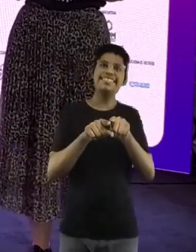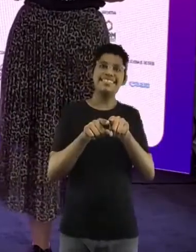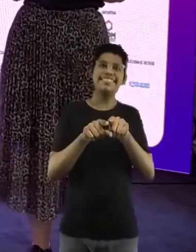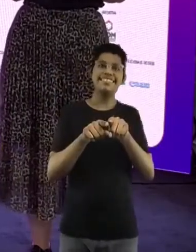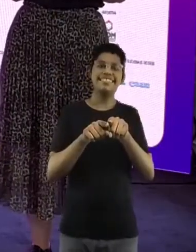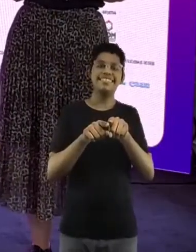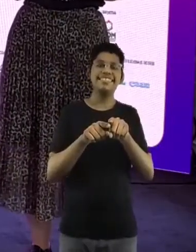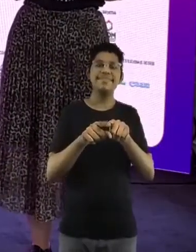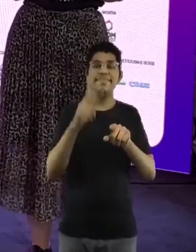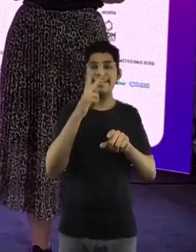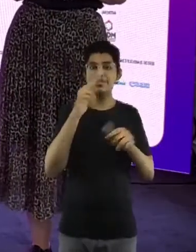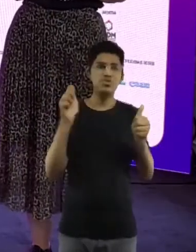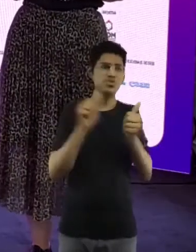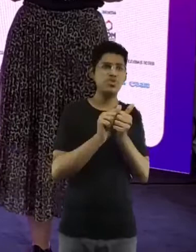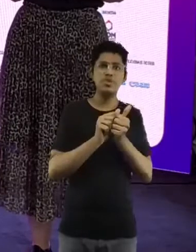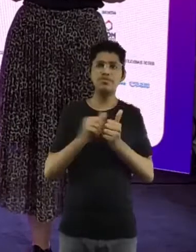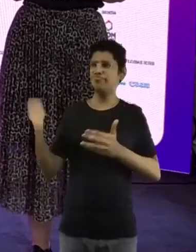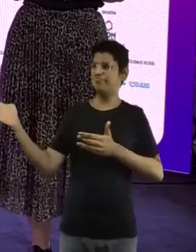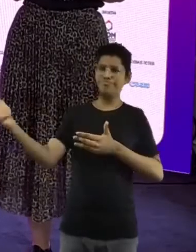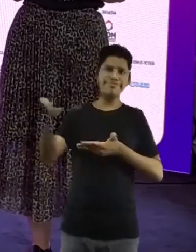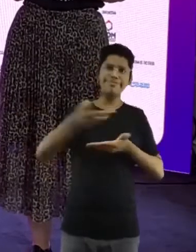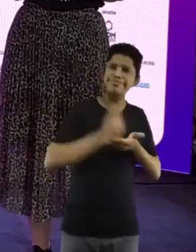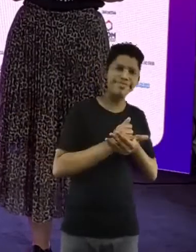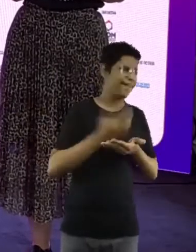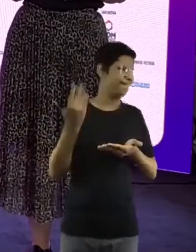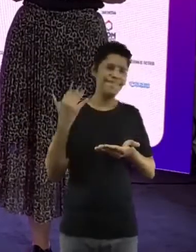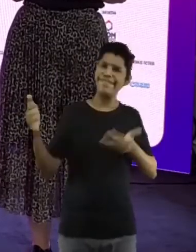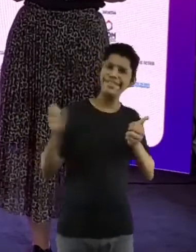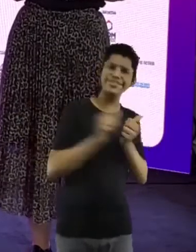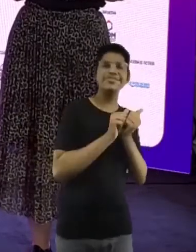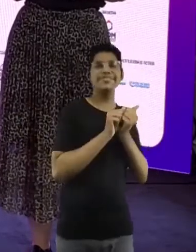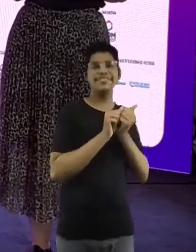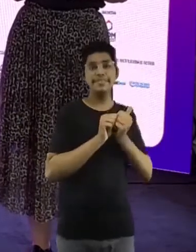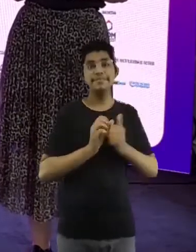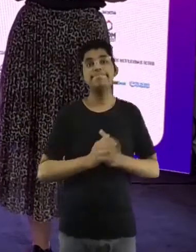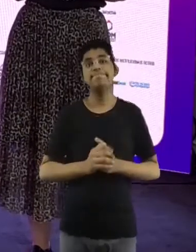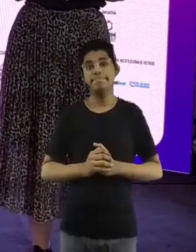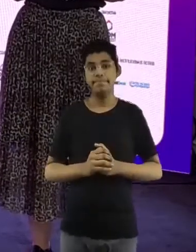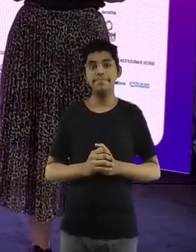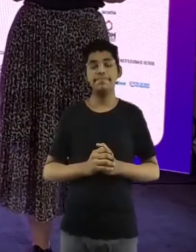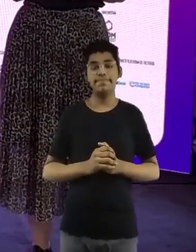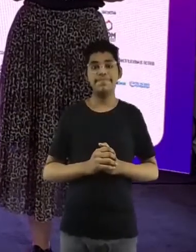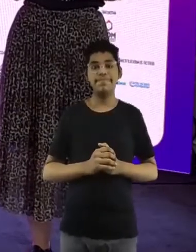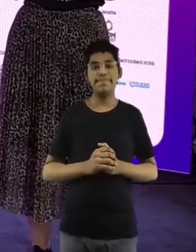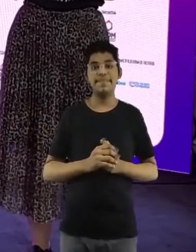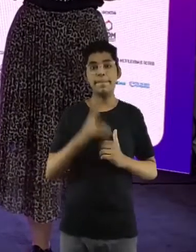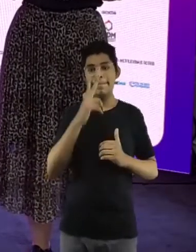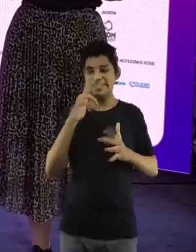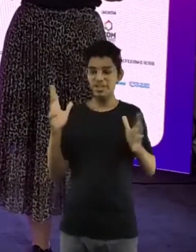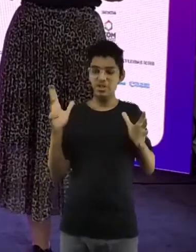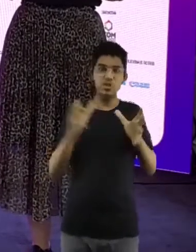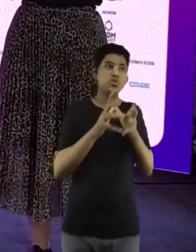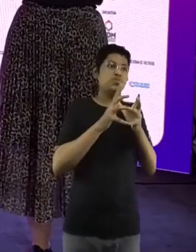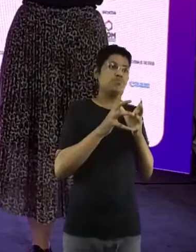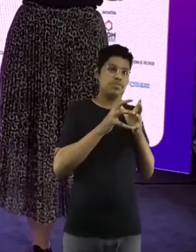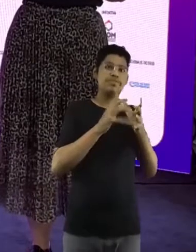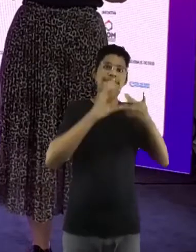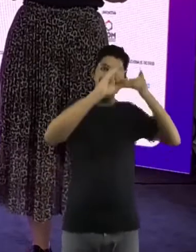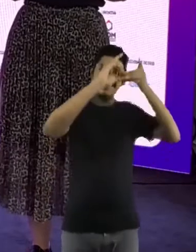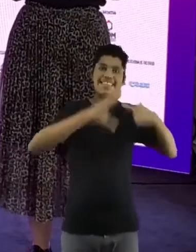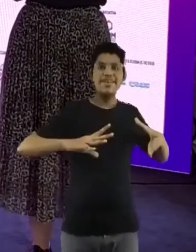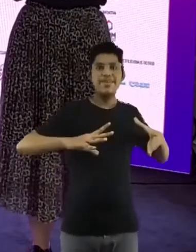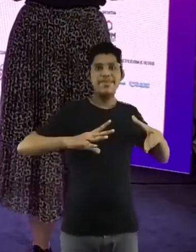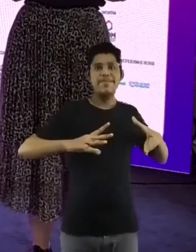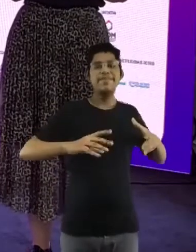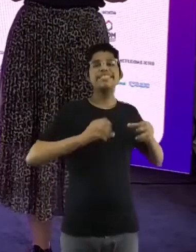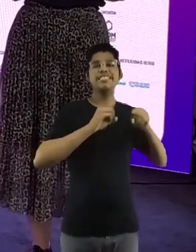gente bota no barco, né, Carol? E fazer um grande ecossistema para democratizar a educação em dados no Brasil e em países de